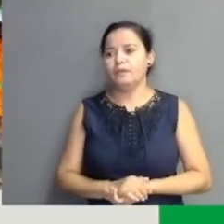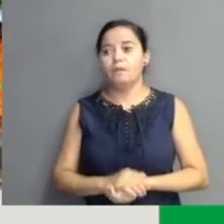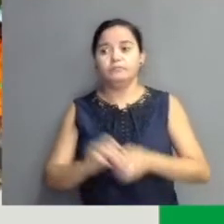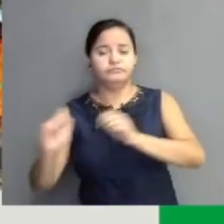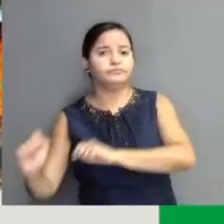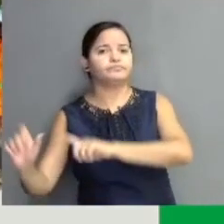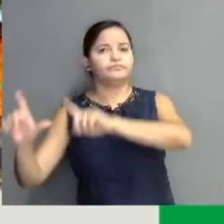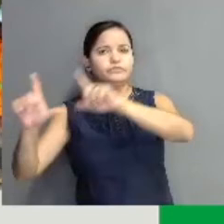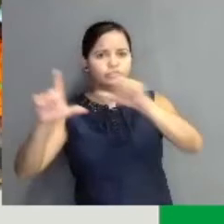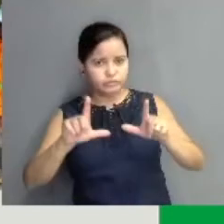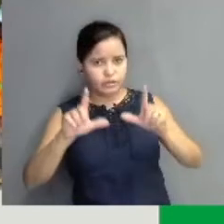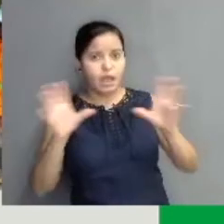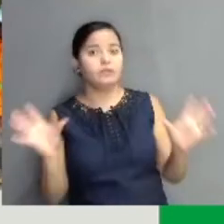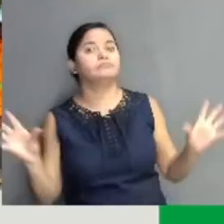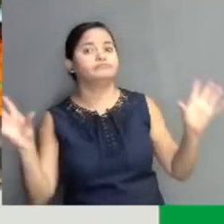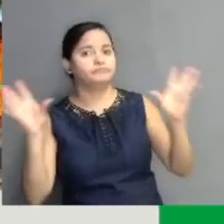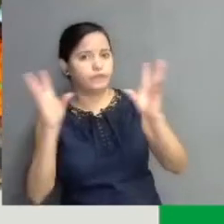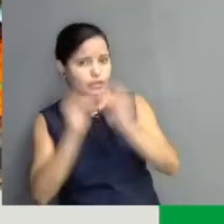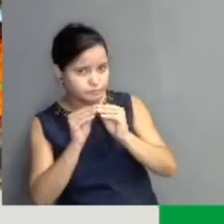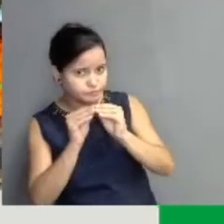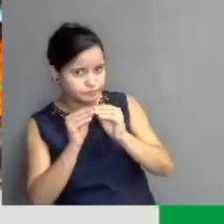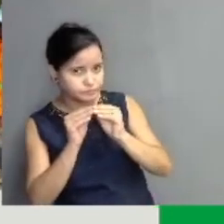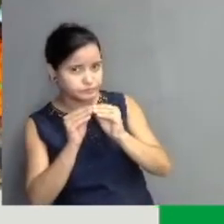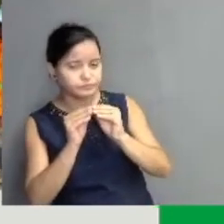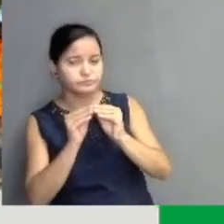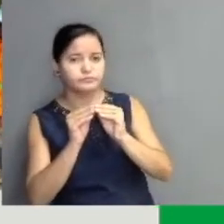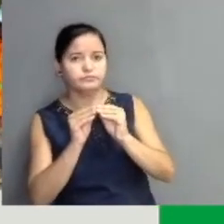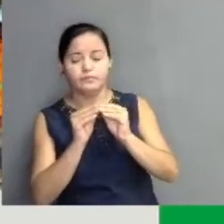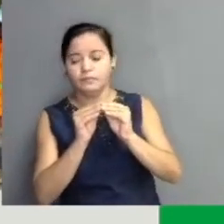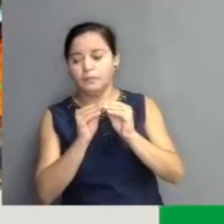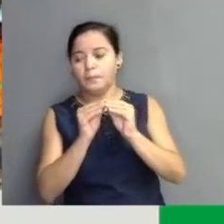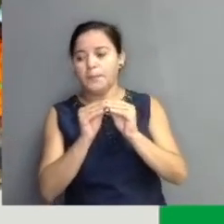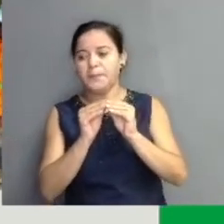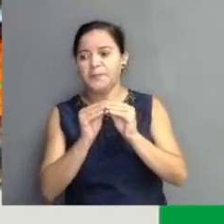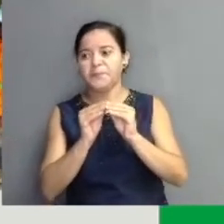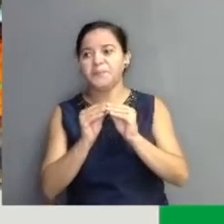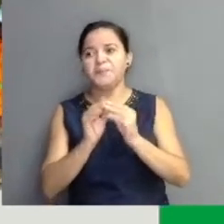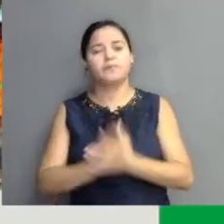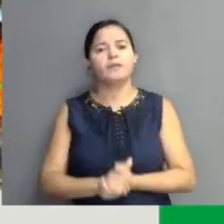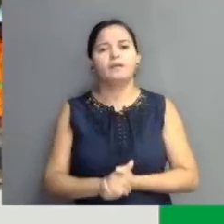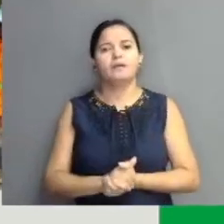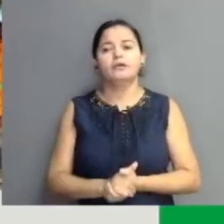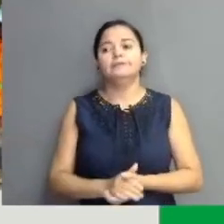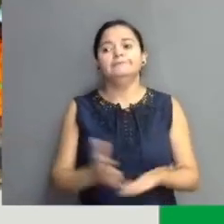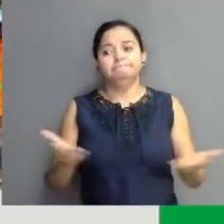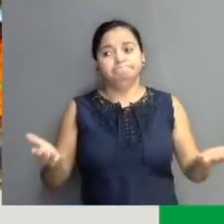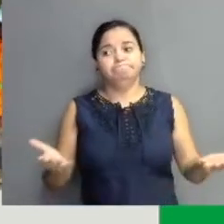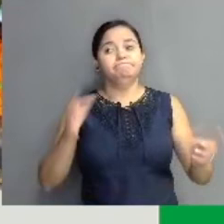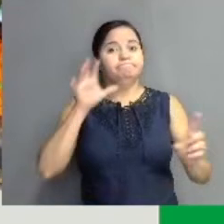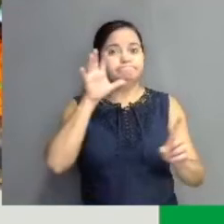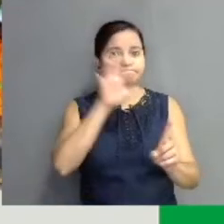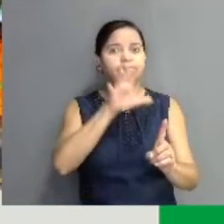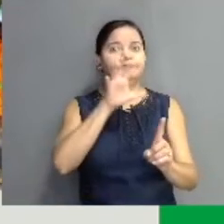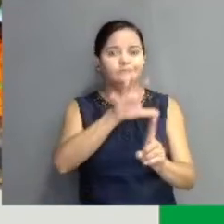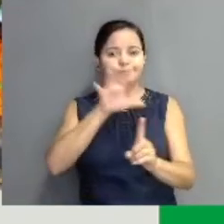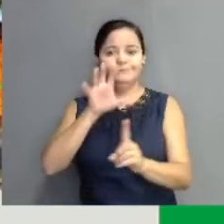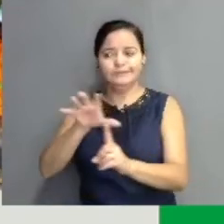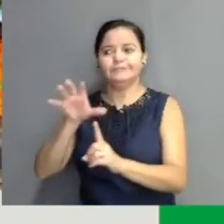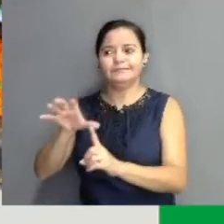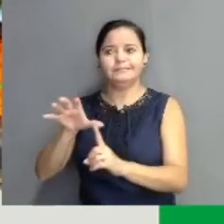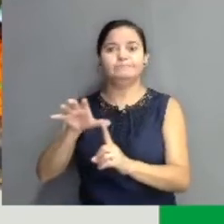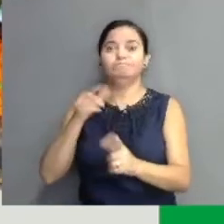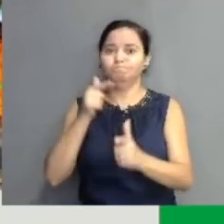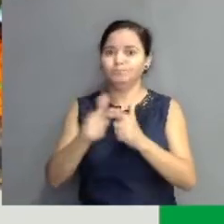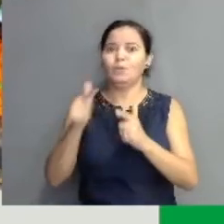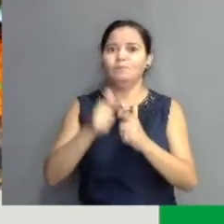E eu vou falar aqui um pouquinho do nosso resumo. Então, problemas ambientais causados, né, pelo lixo.